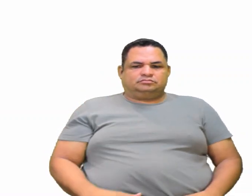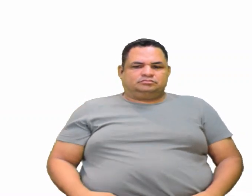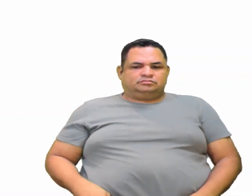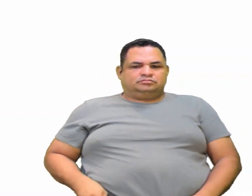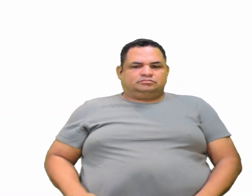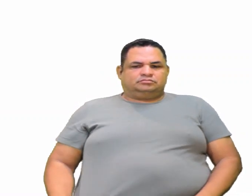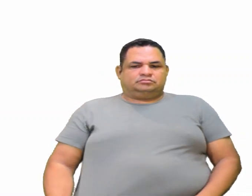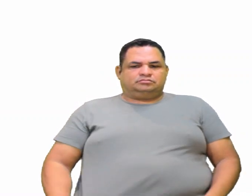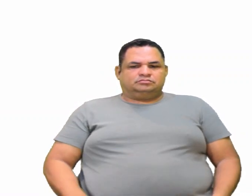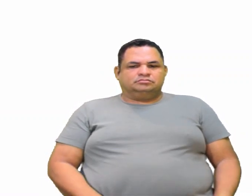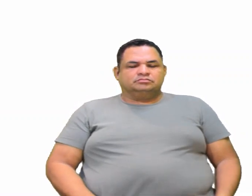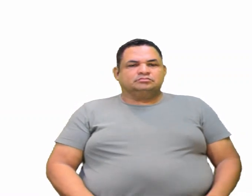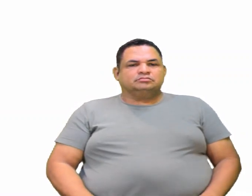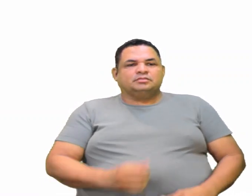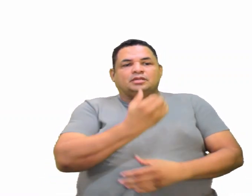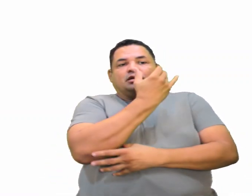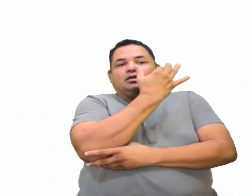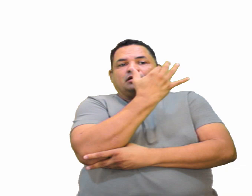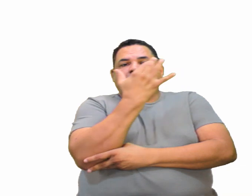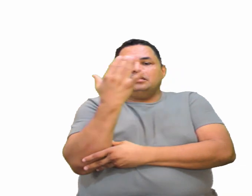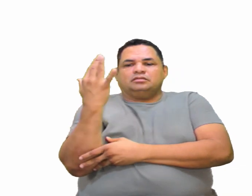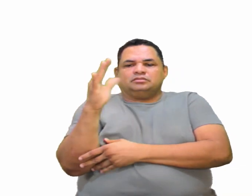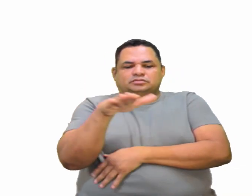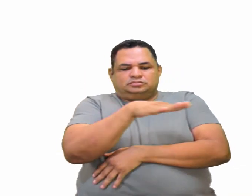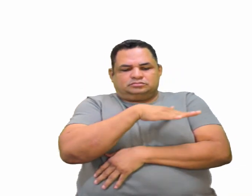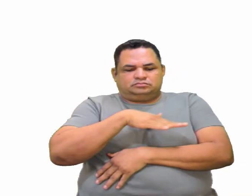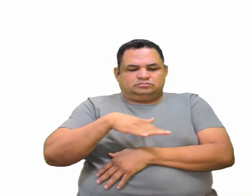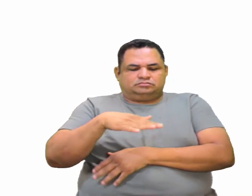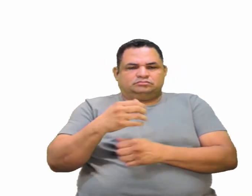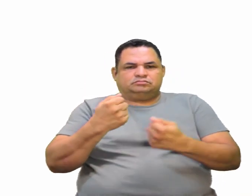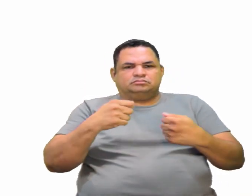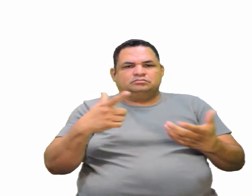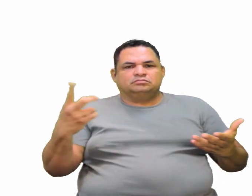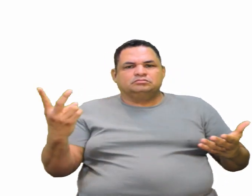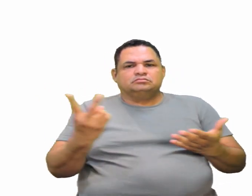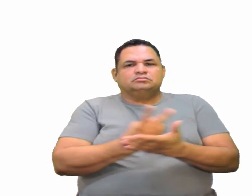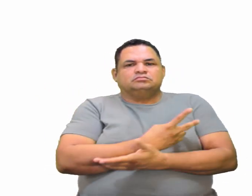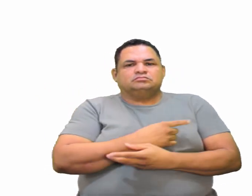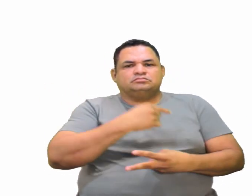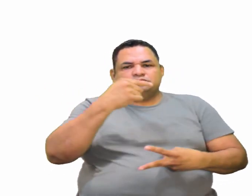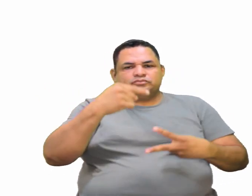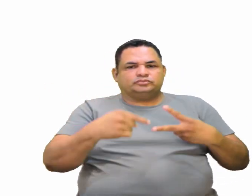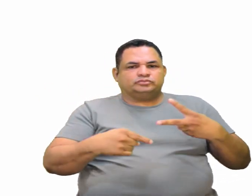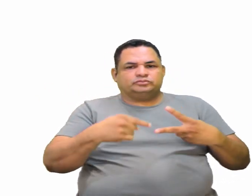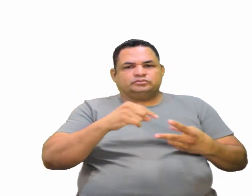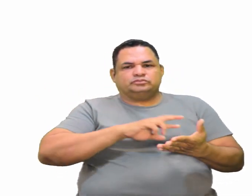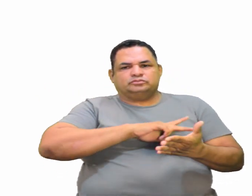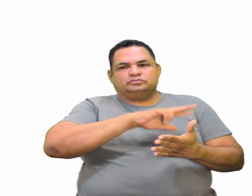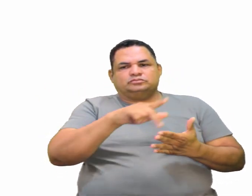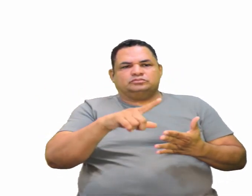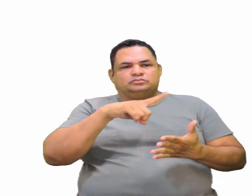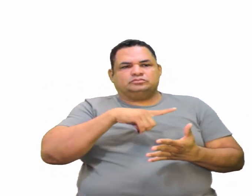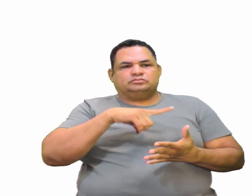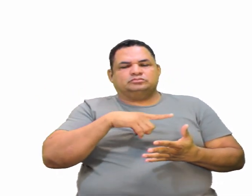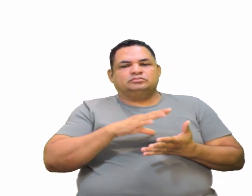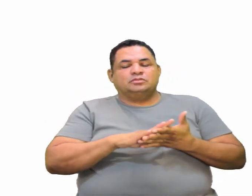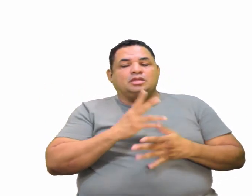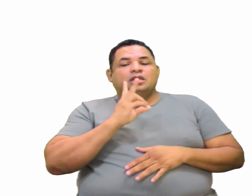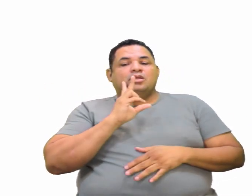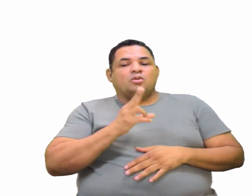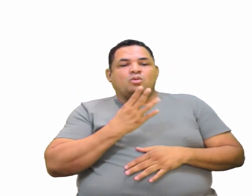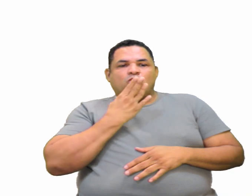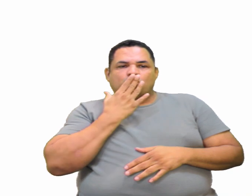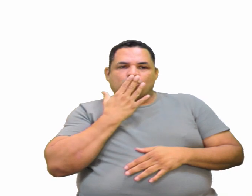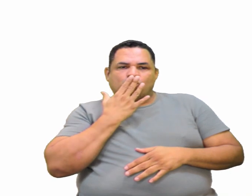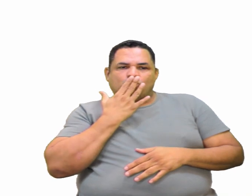galera. Na natureza, pode ocorrer de duas espécies possuírem a